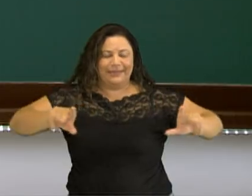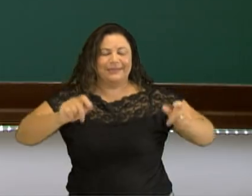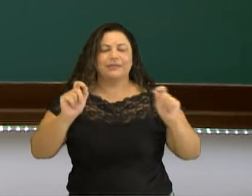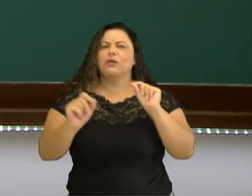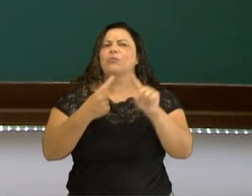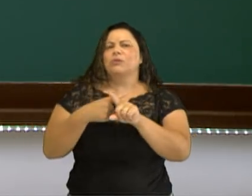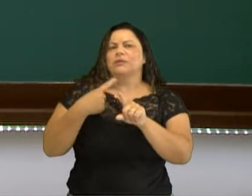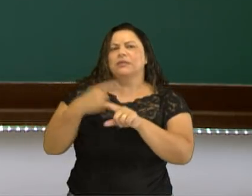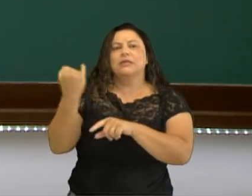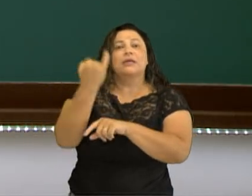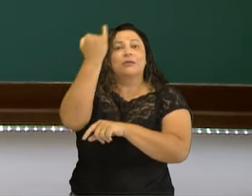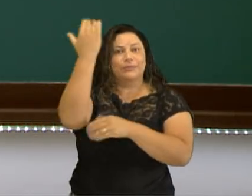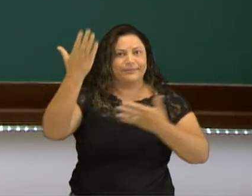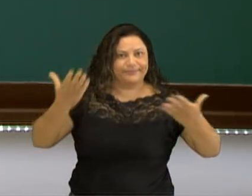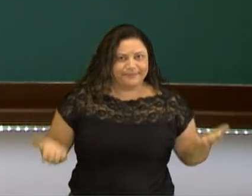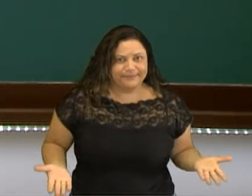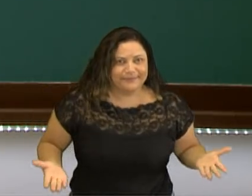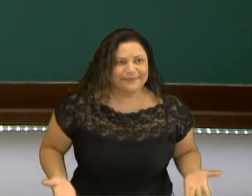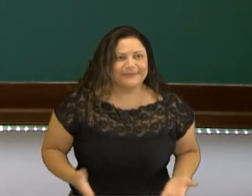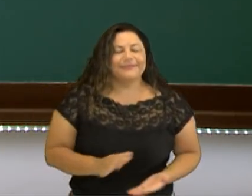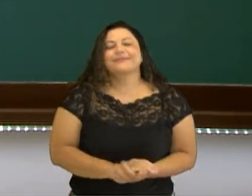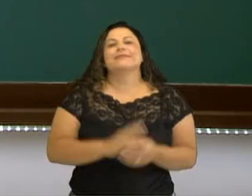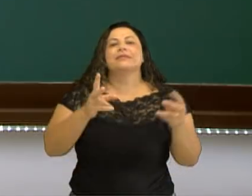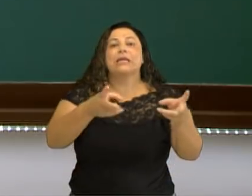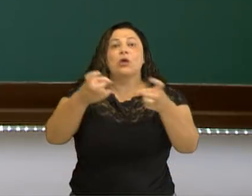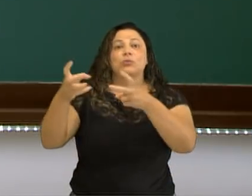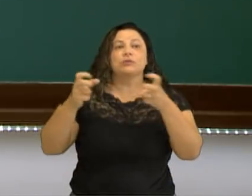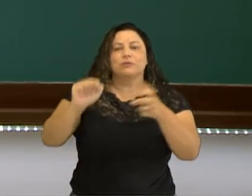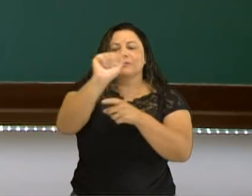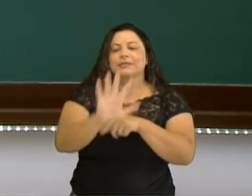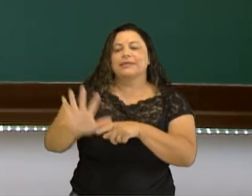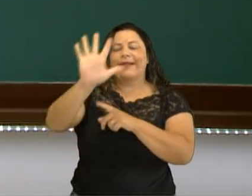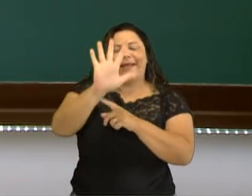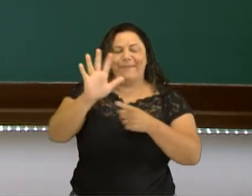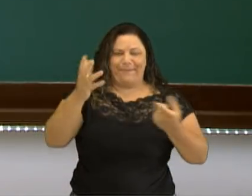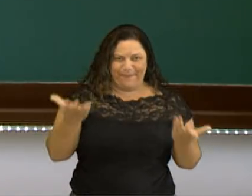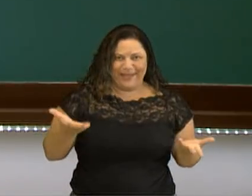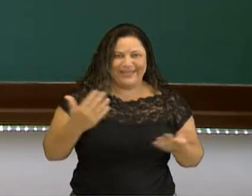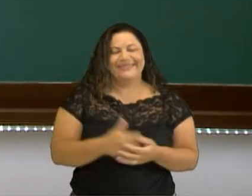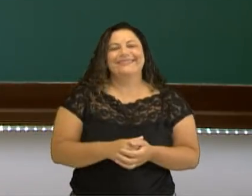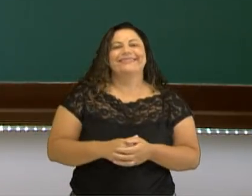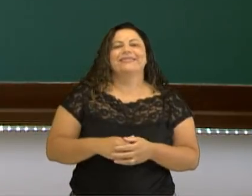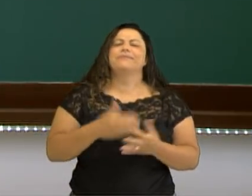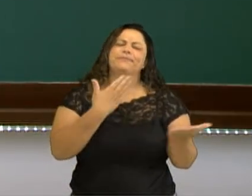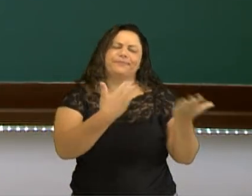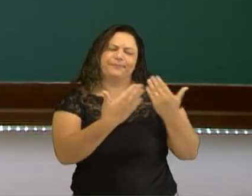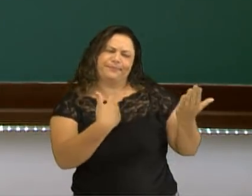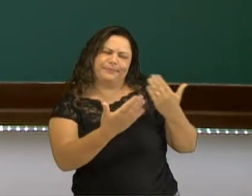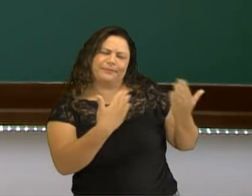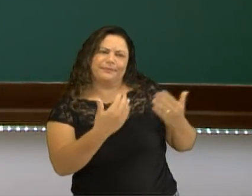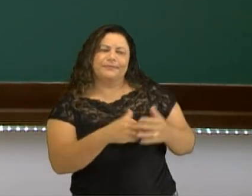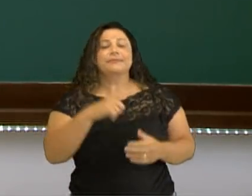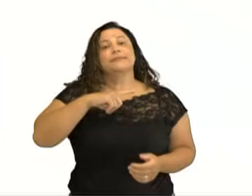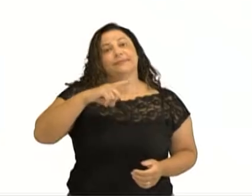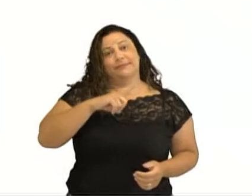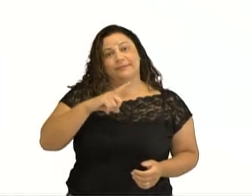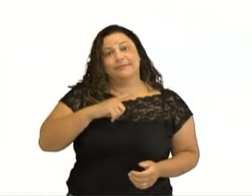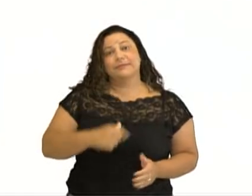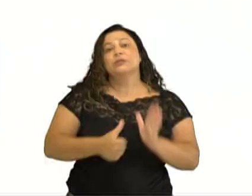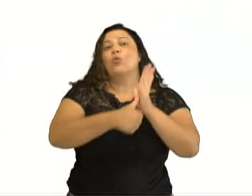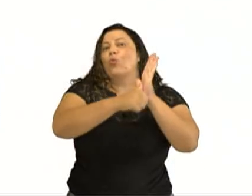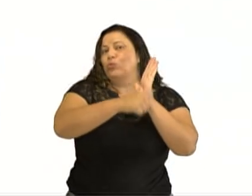tão importante? Vamos observar essa imagem e conversar um pouquinho sobre ela. Aqui a gente tem uma identidade,